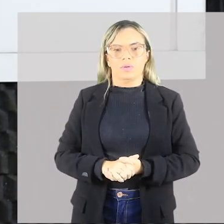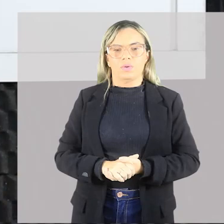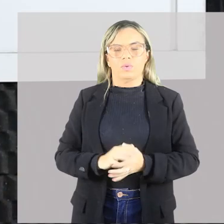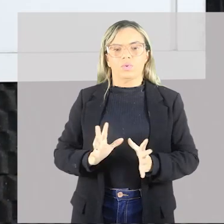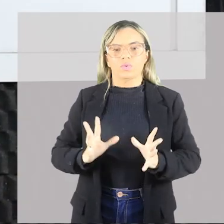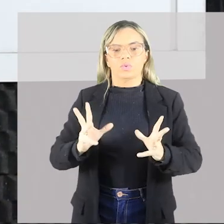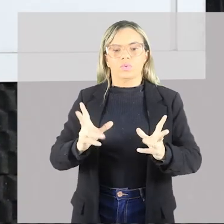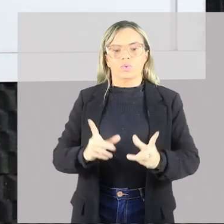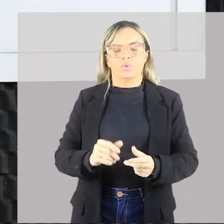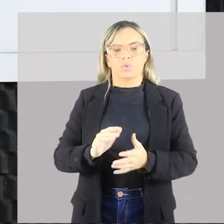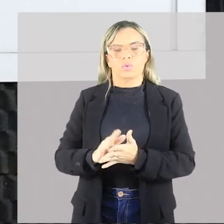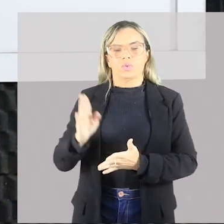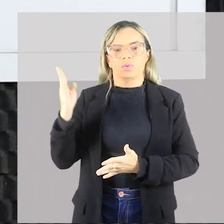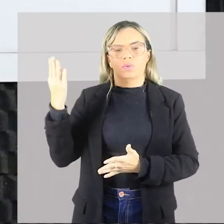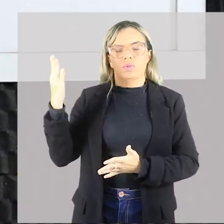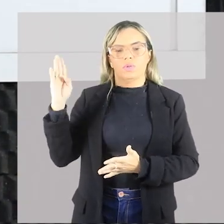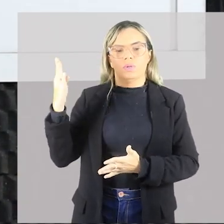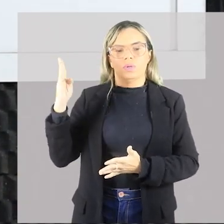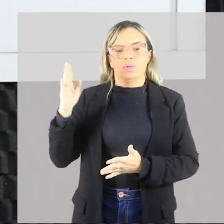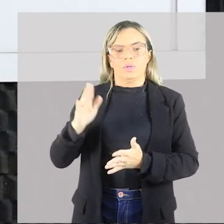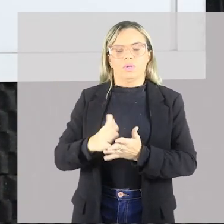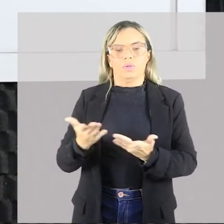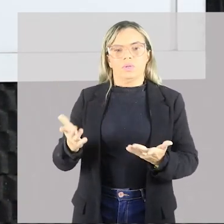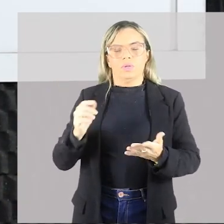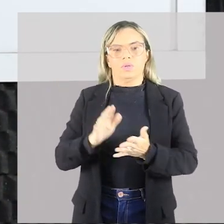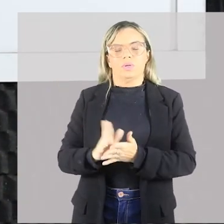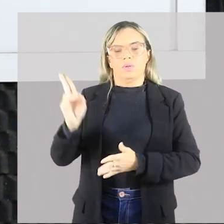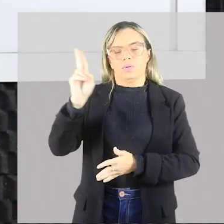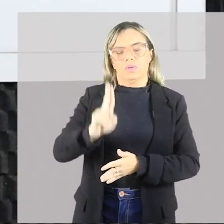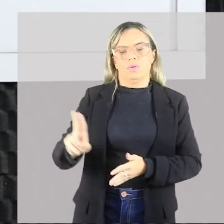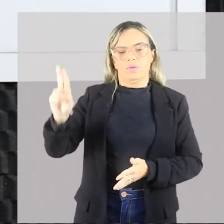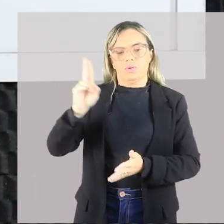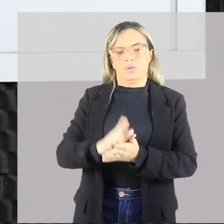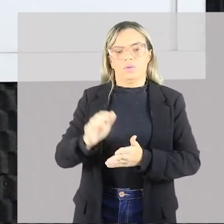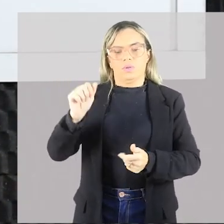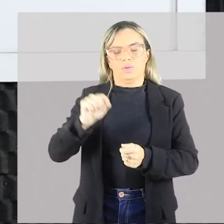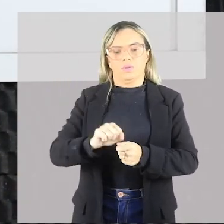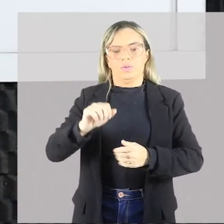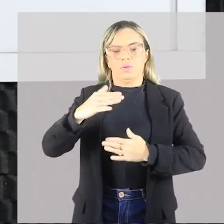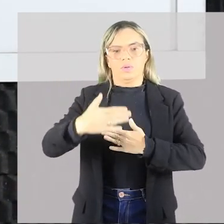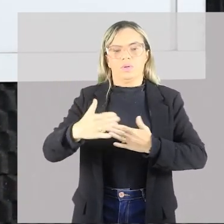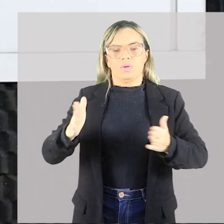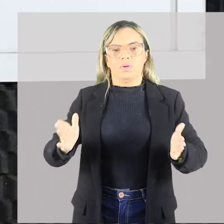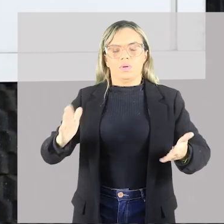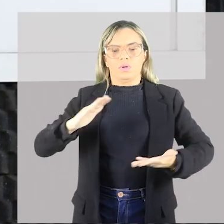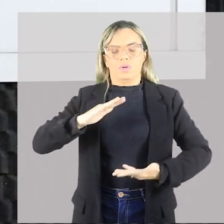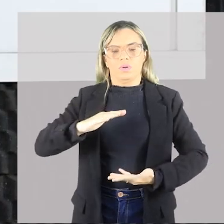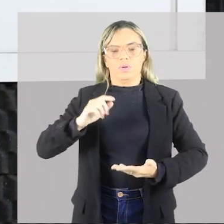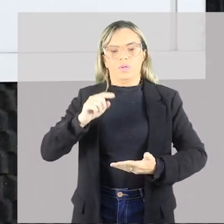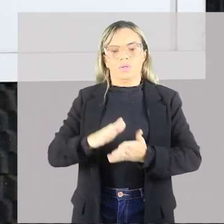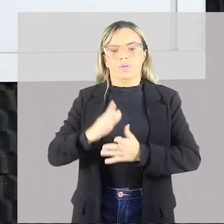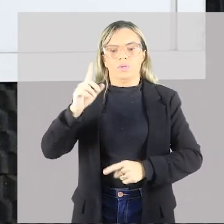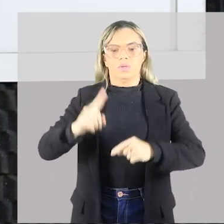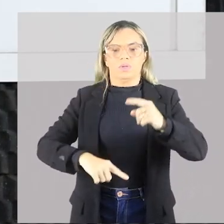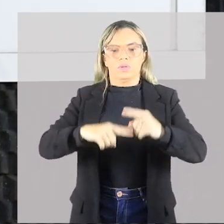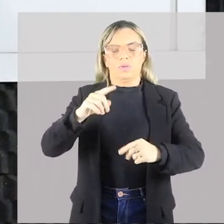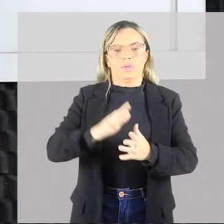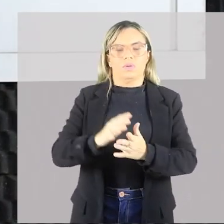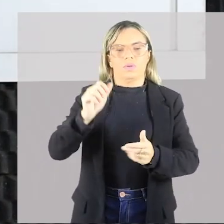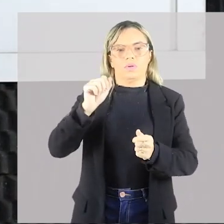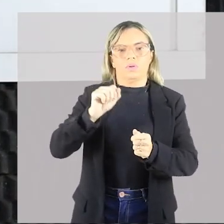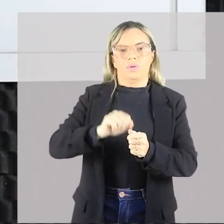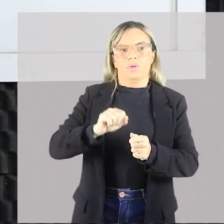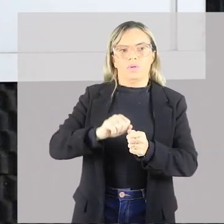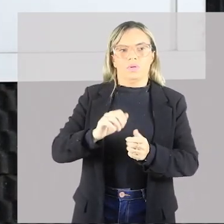total de madeira que foi utilizado para fazer esse porta-objeto. Ora, então o que nós vamos fazer?